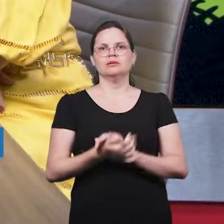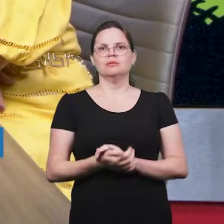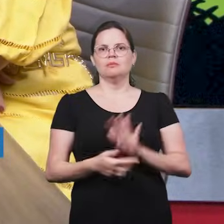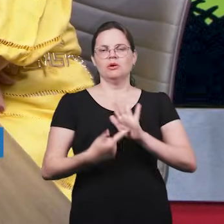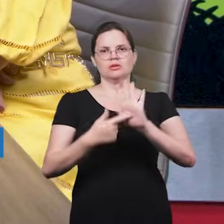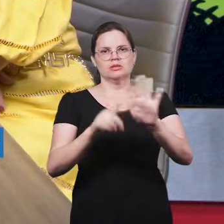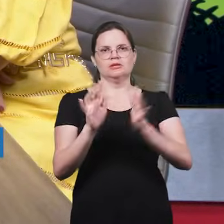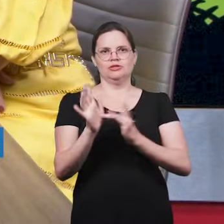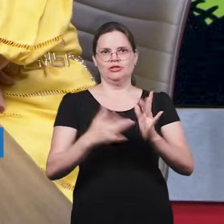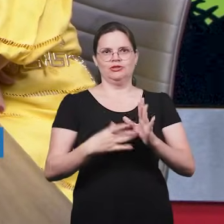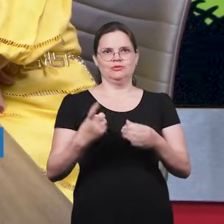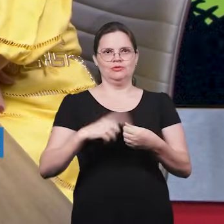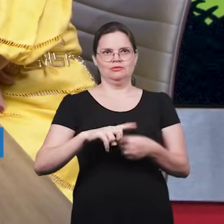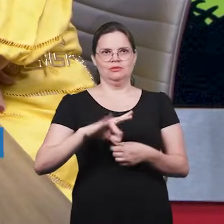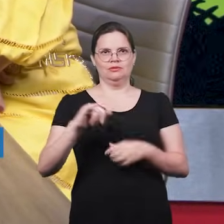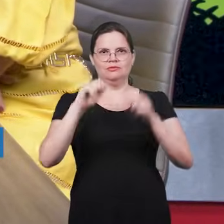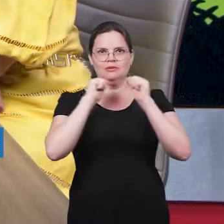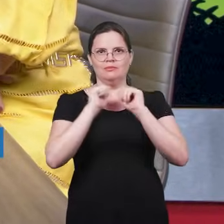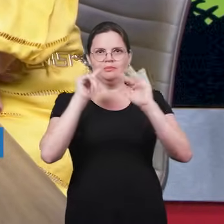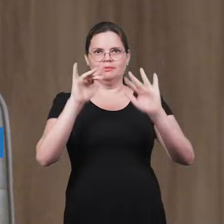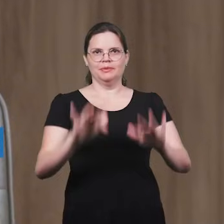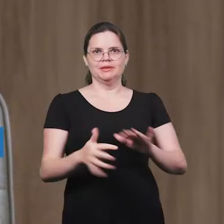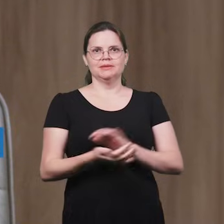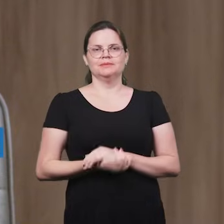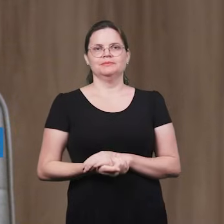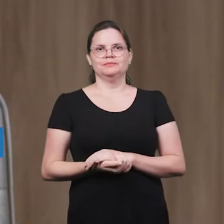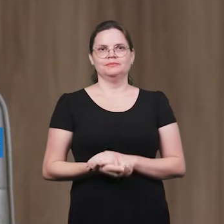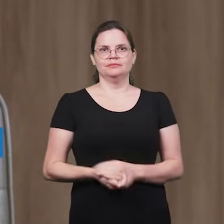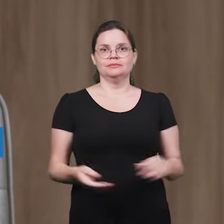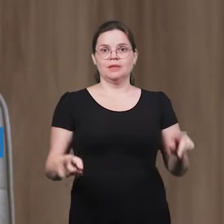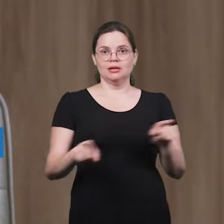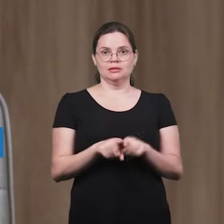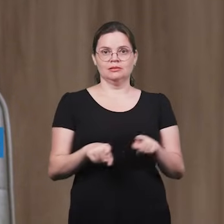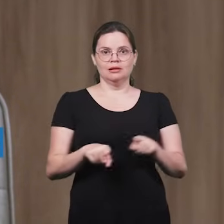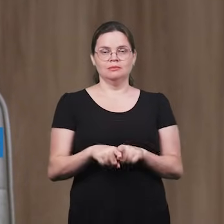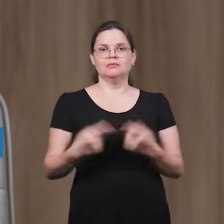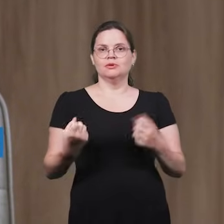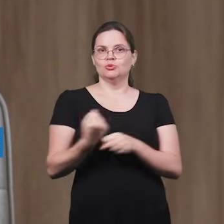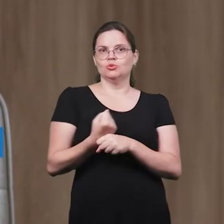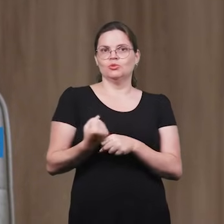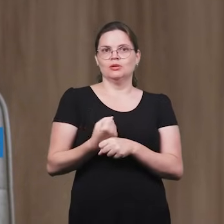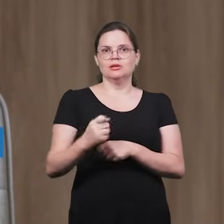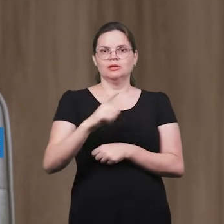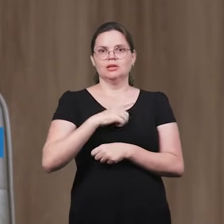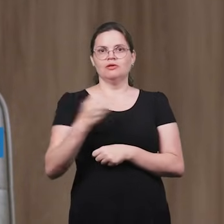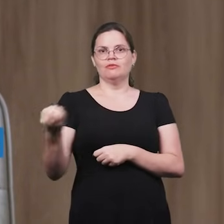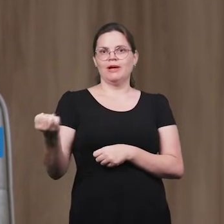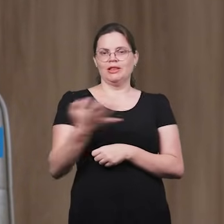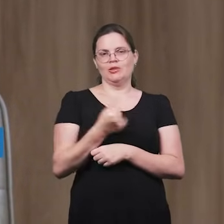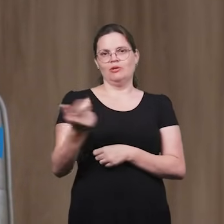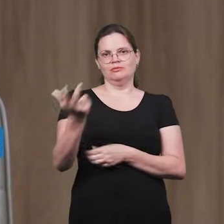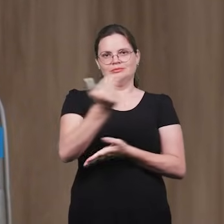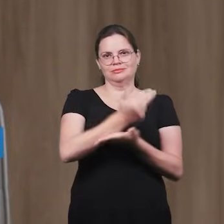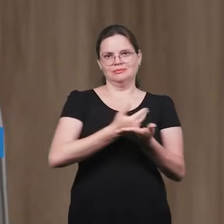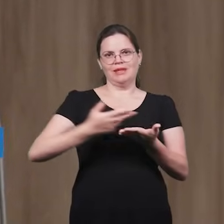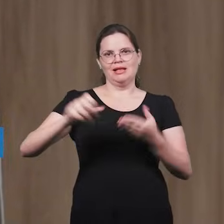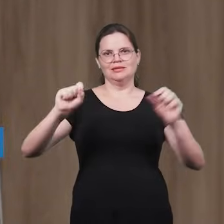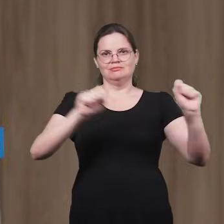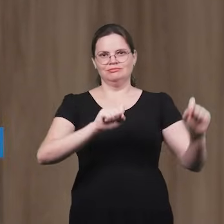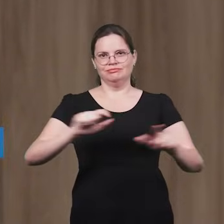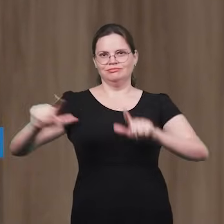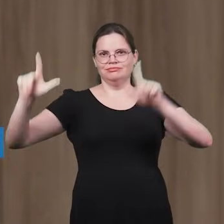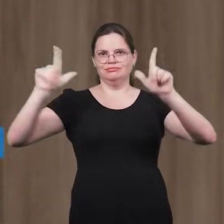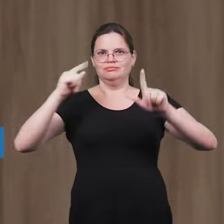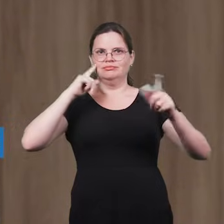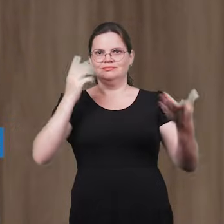Uma bênção. Nesse ano, nós também tivemos uma nova arte visual, né? Que é essa arte que os irmãos veem